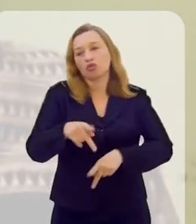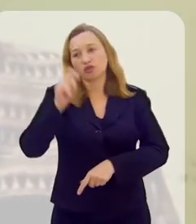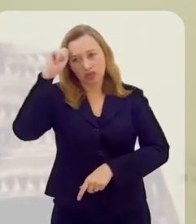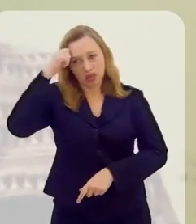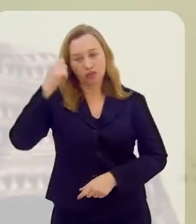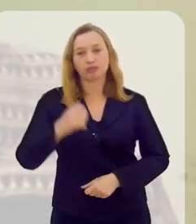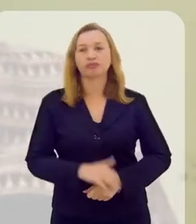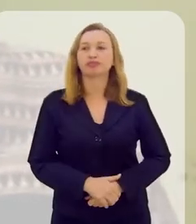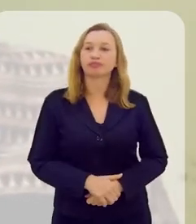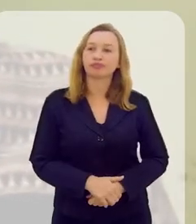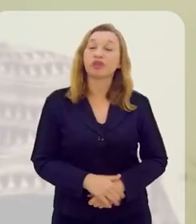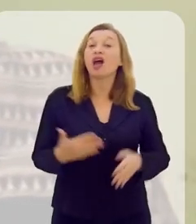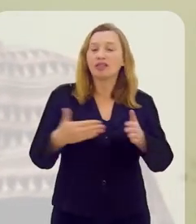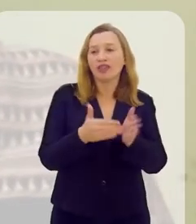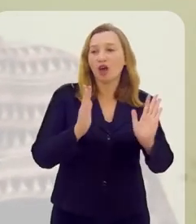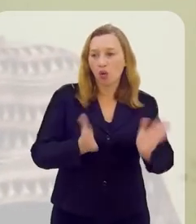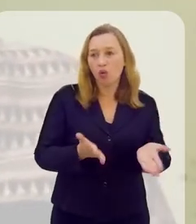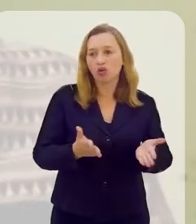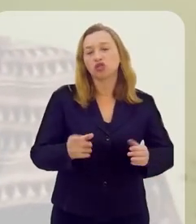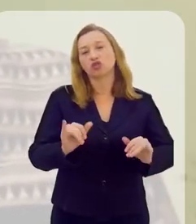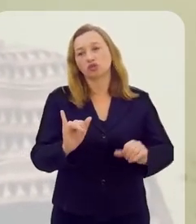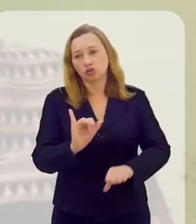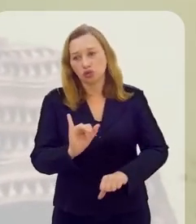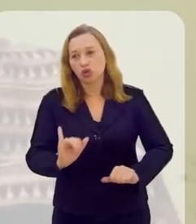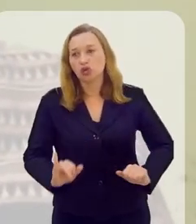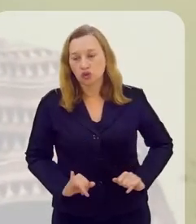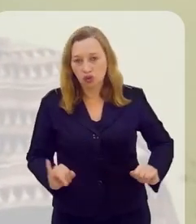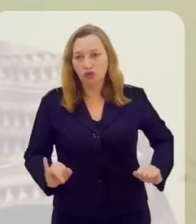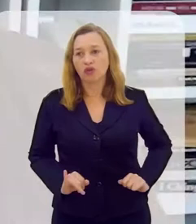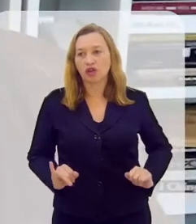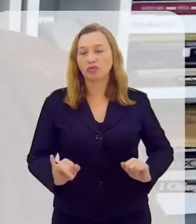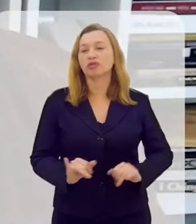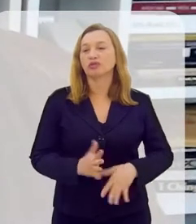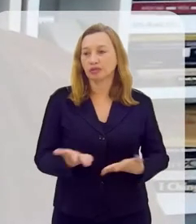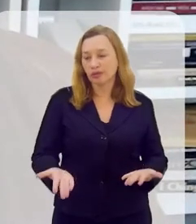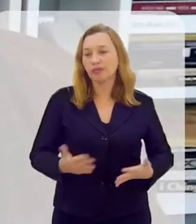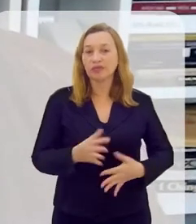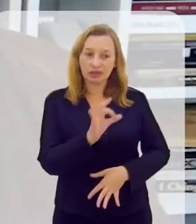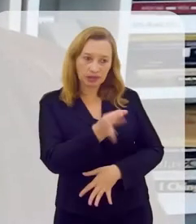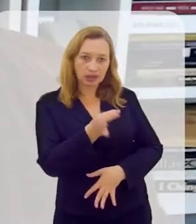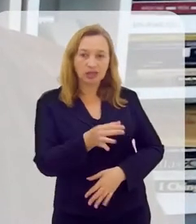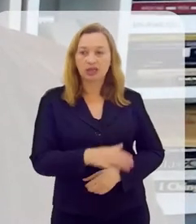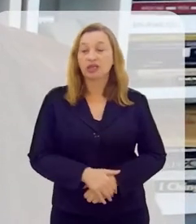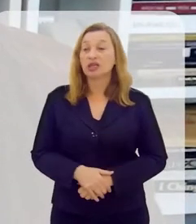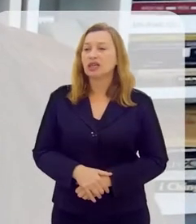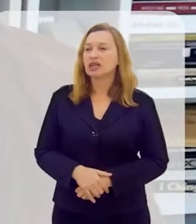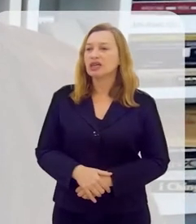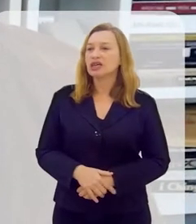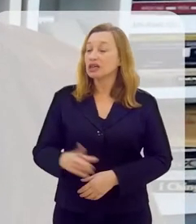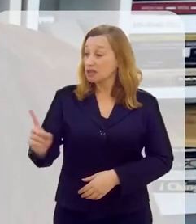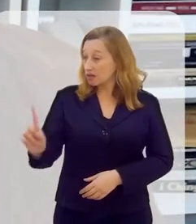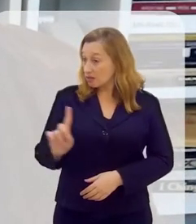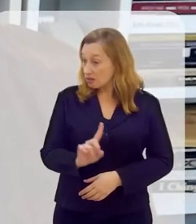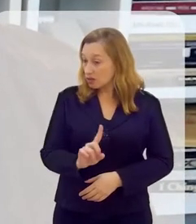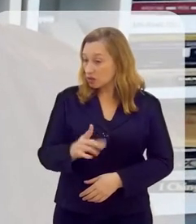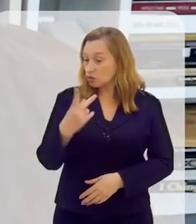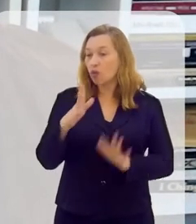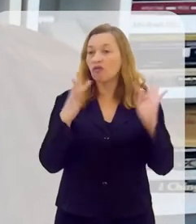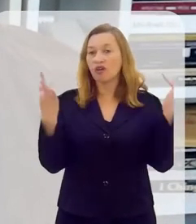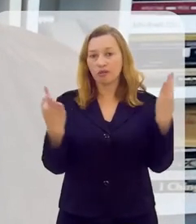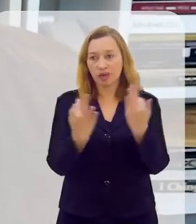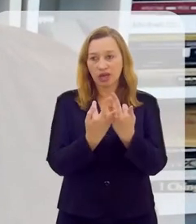povo negro. Que até hoje sofremos reflexo disso. Certamente. E essa vinda, então, da